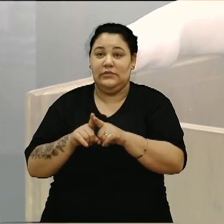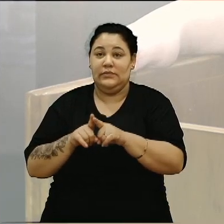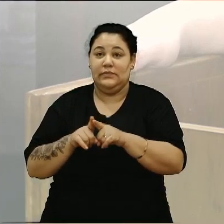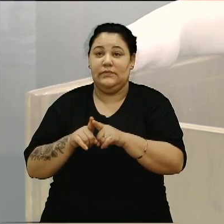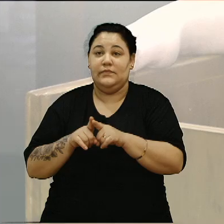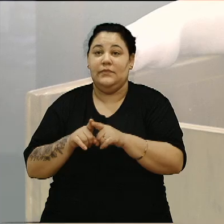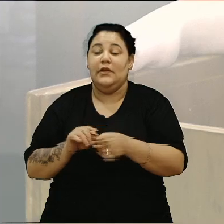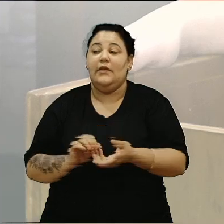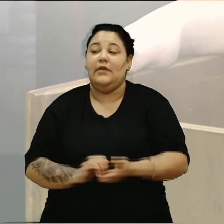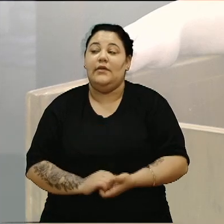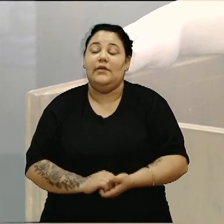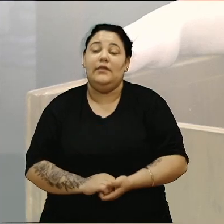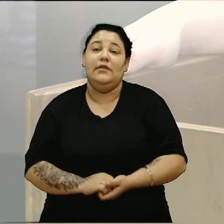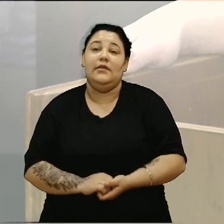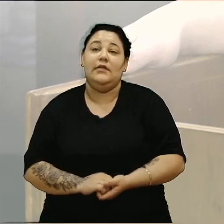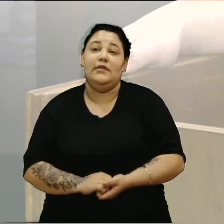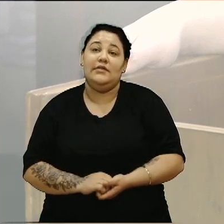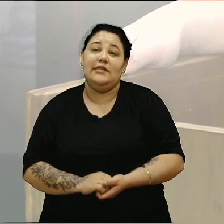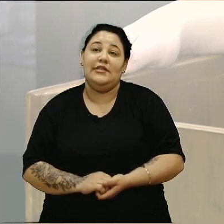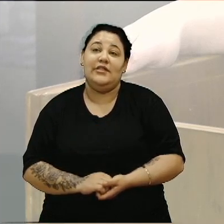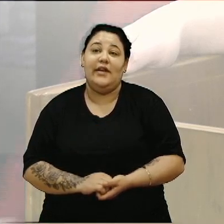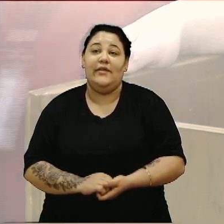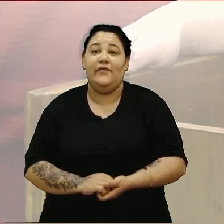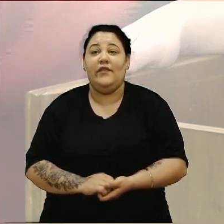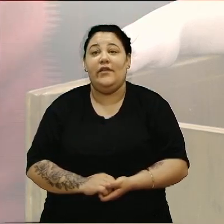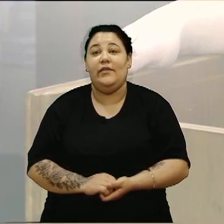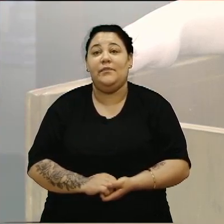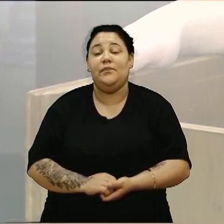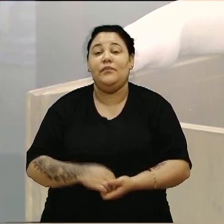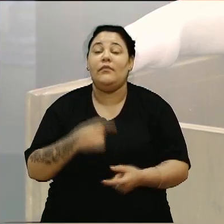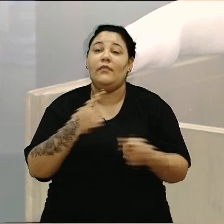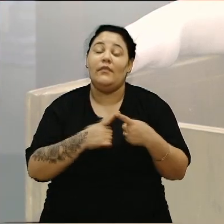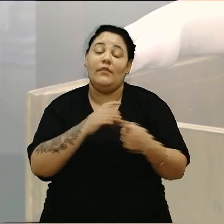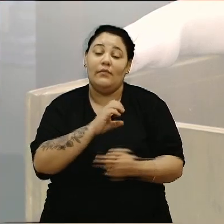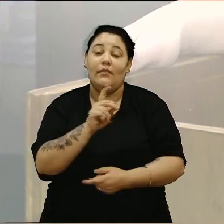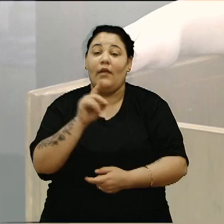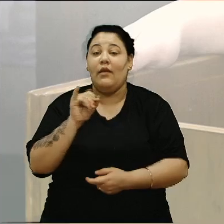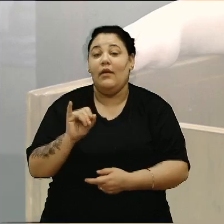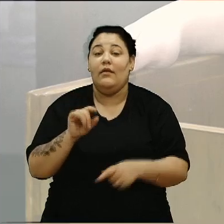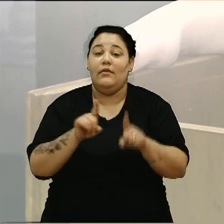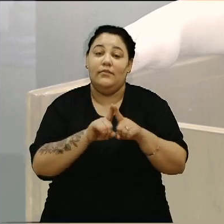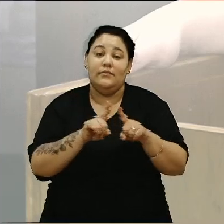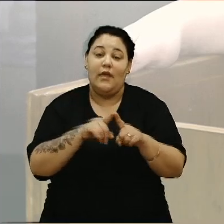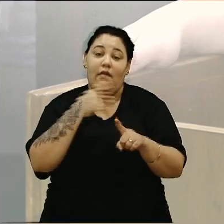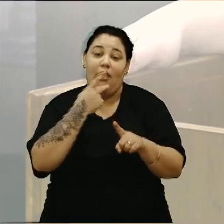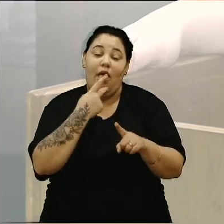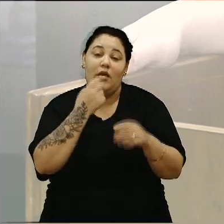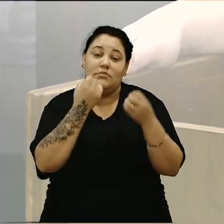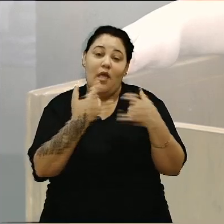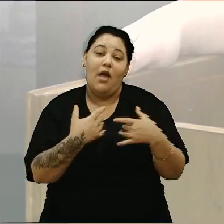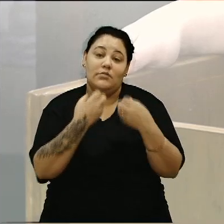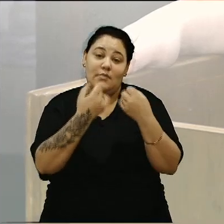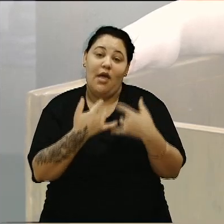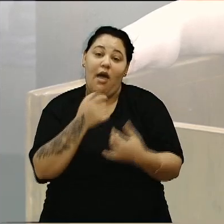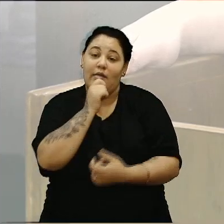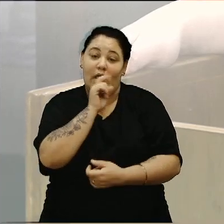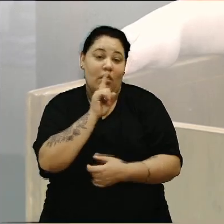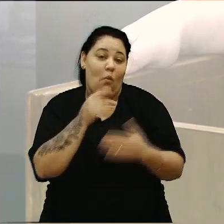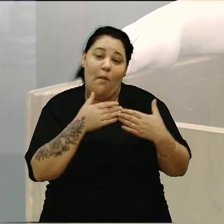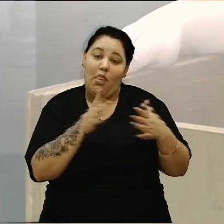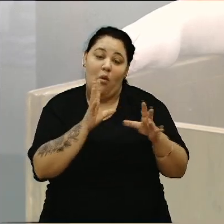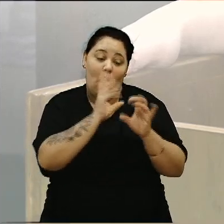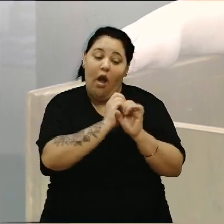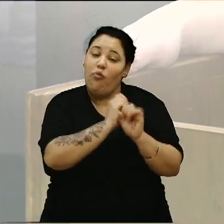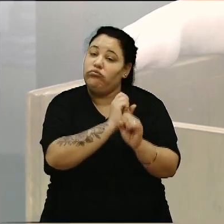CPI. Porque vai ter CPI da Festa da Uva, que vieram aqui, se explicaram, não explicaram nada, nem abriram as contas. O